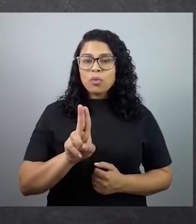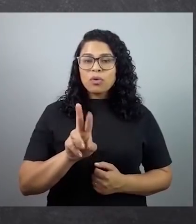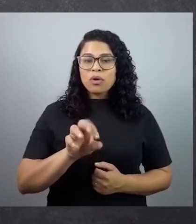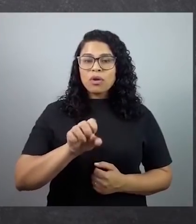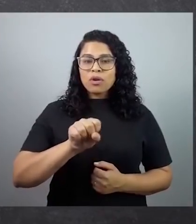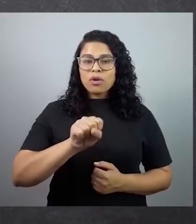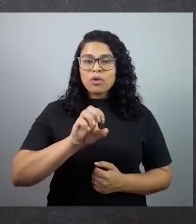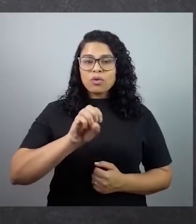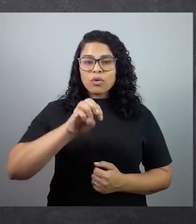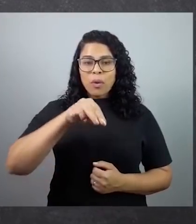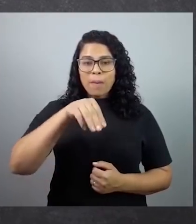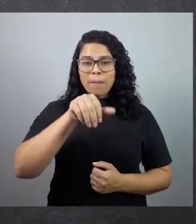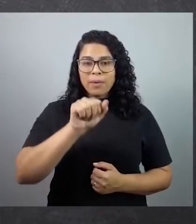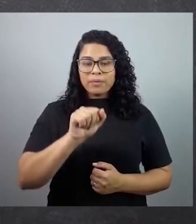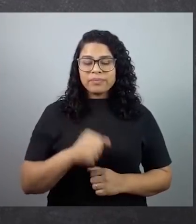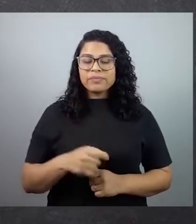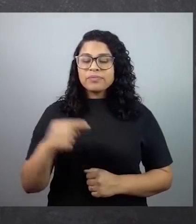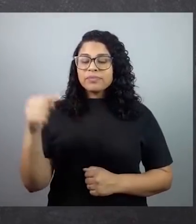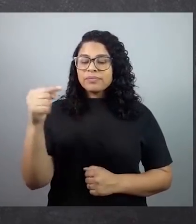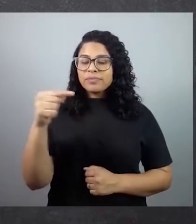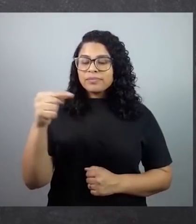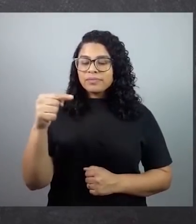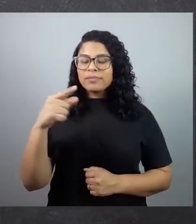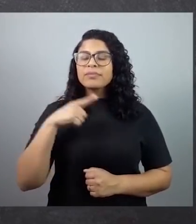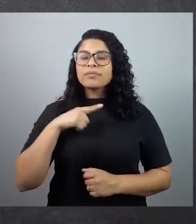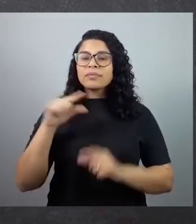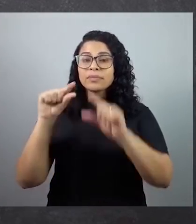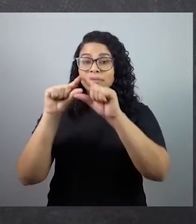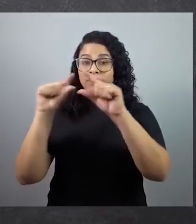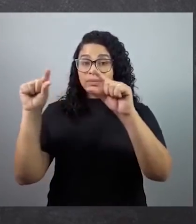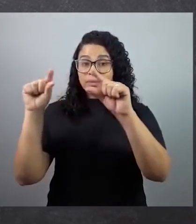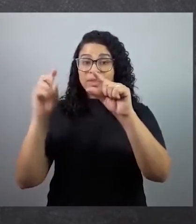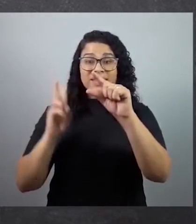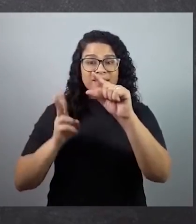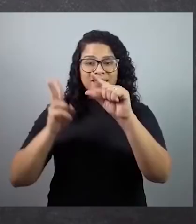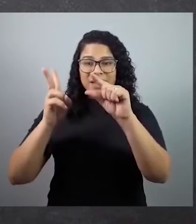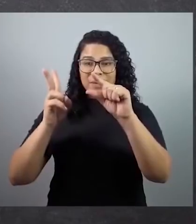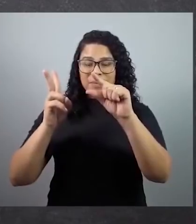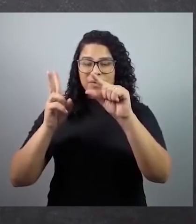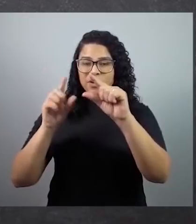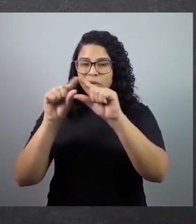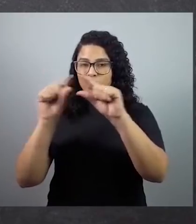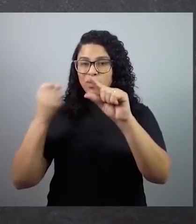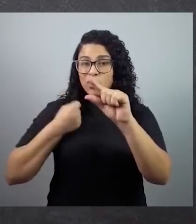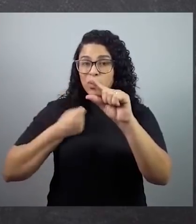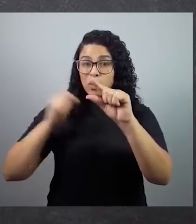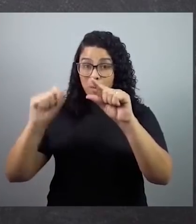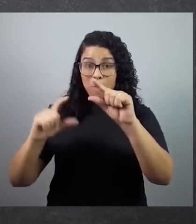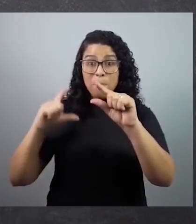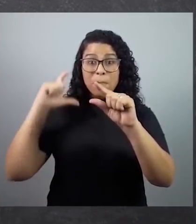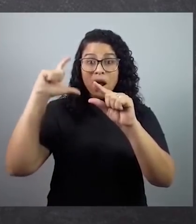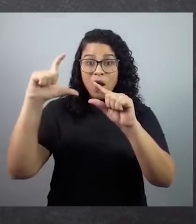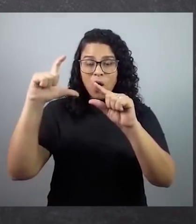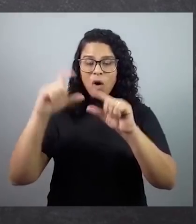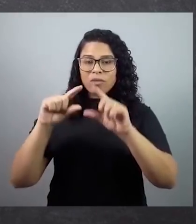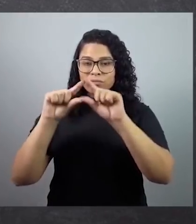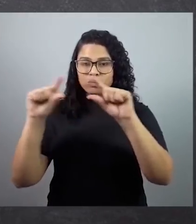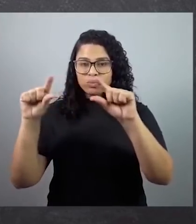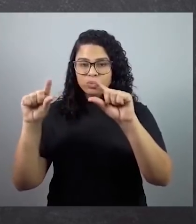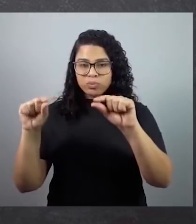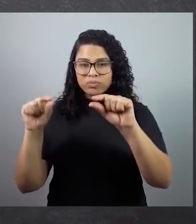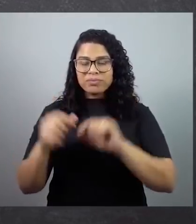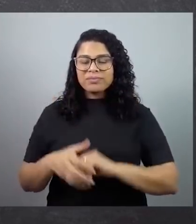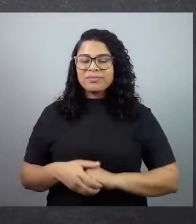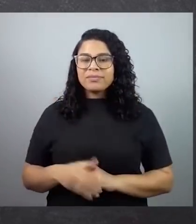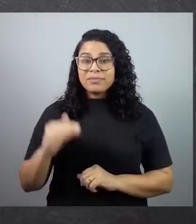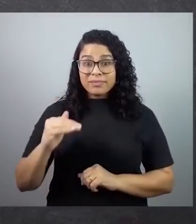soma. Na subtração, nós temos que o número maior que está sendo colocado